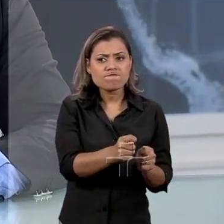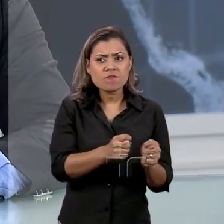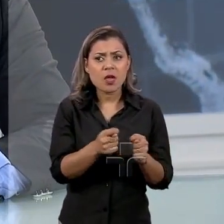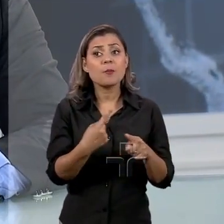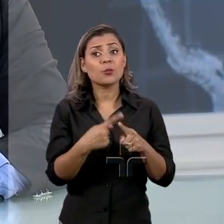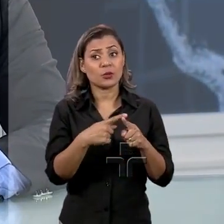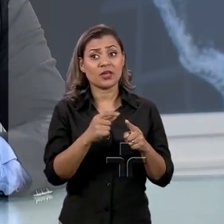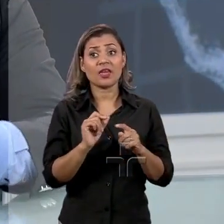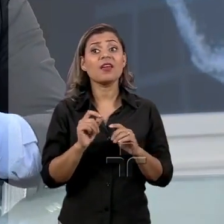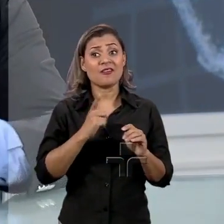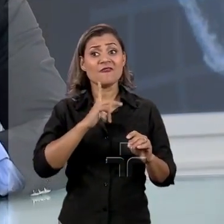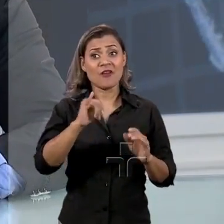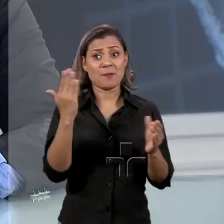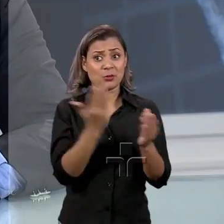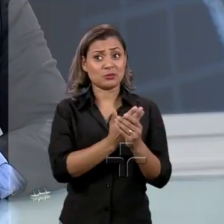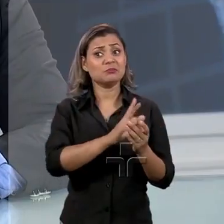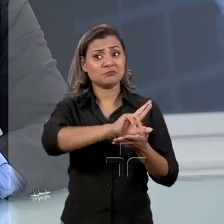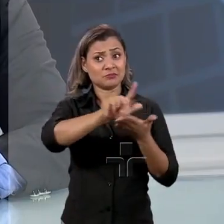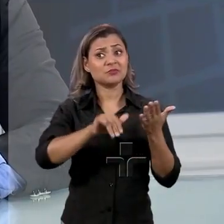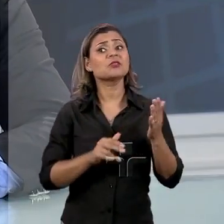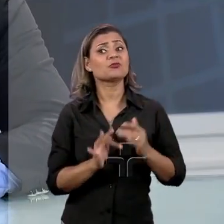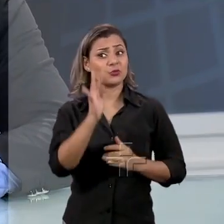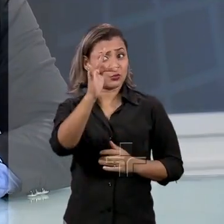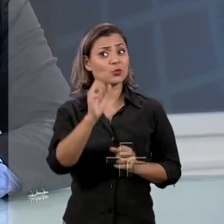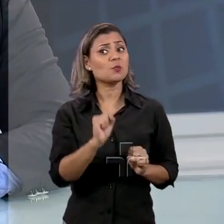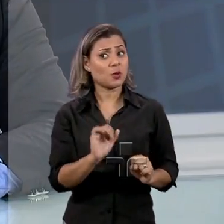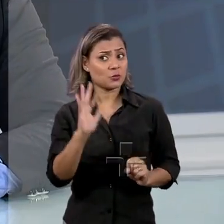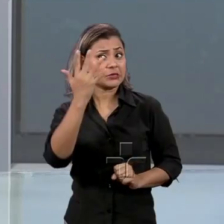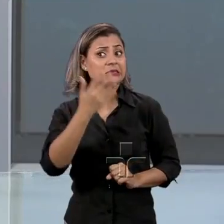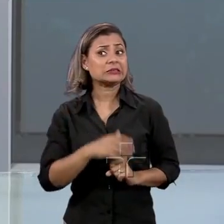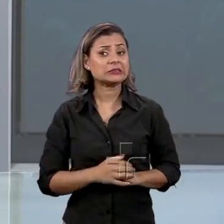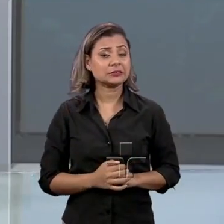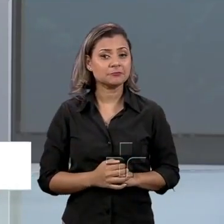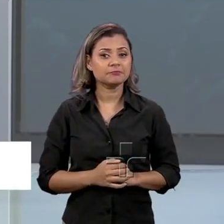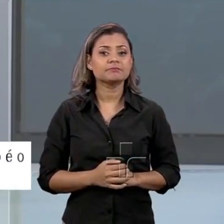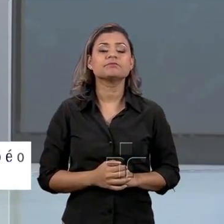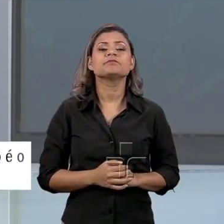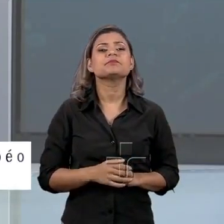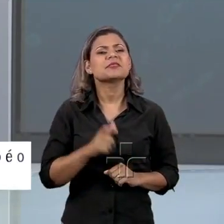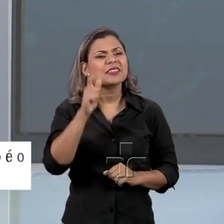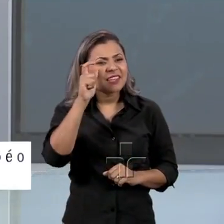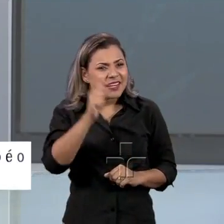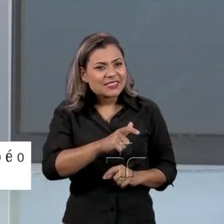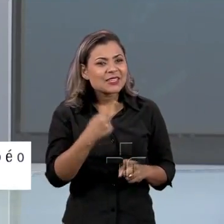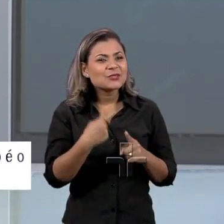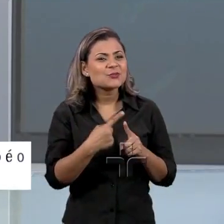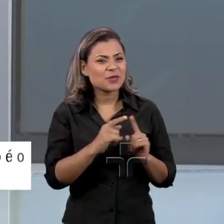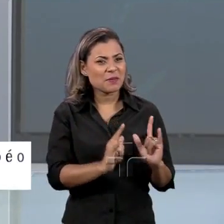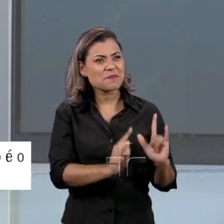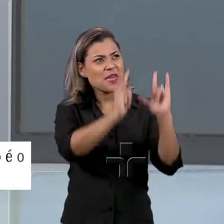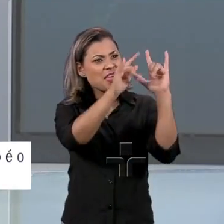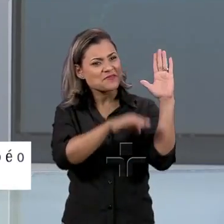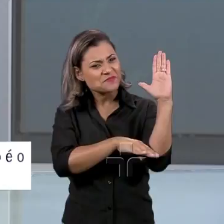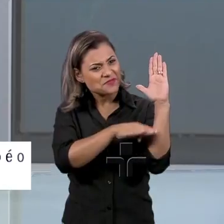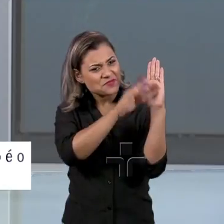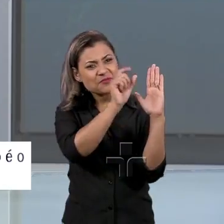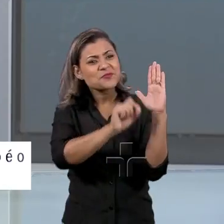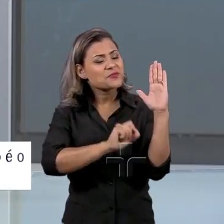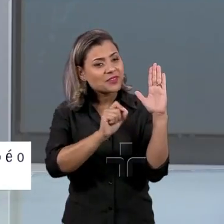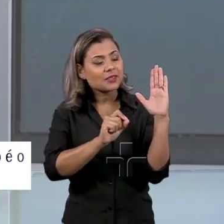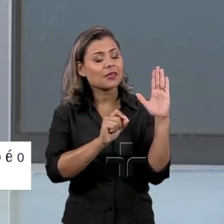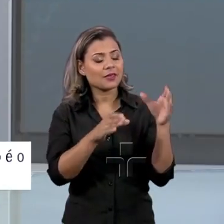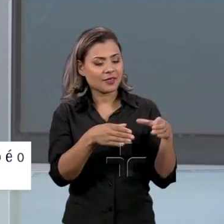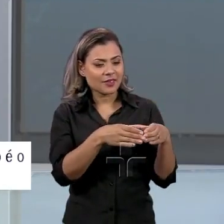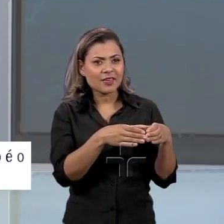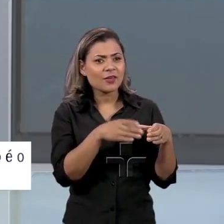deles que vai responder pela sua má gestão ou pelo seu infortúnio. Agora, o interessante de pegar o caso do condomínio é que a gente pode usar isso como